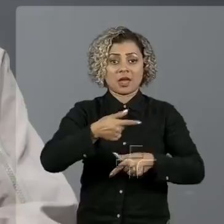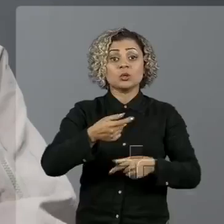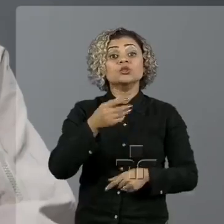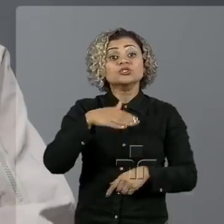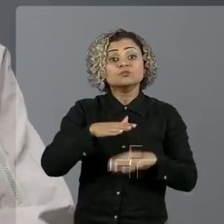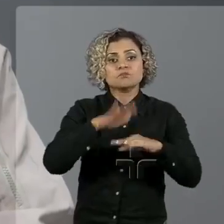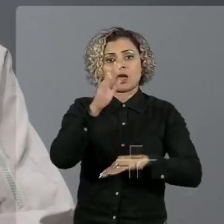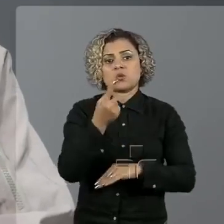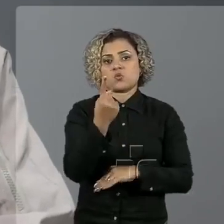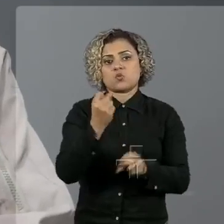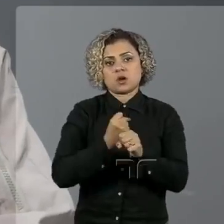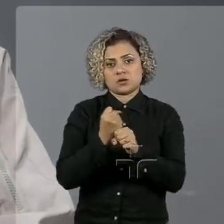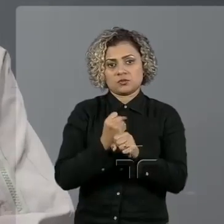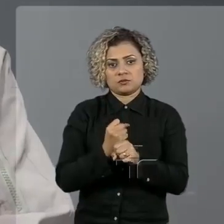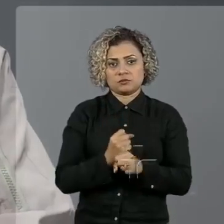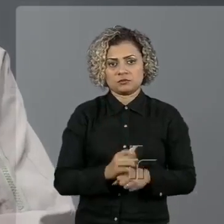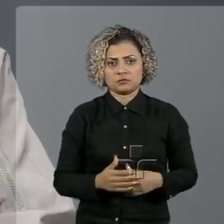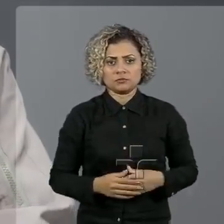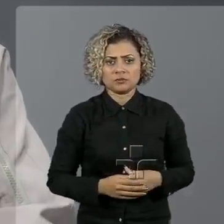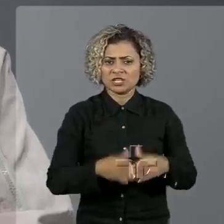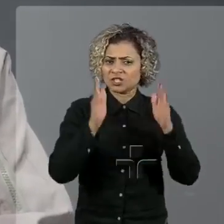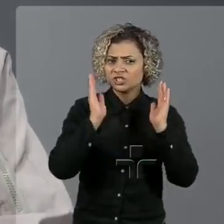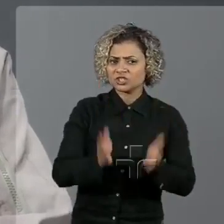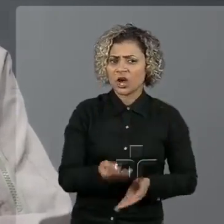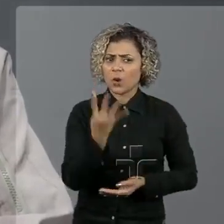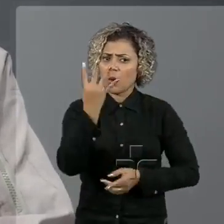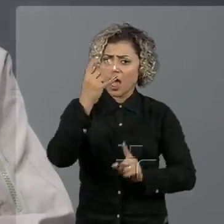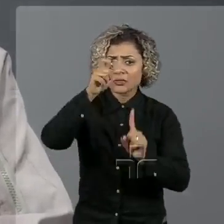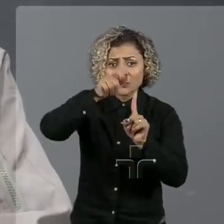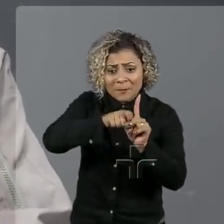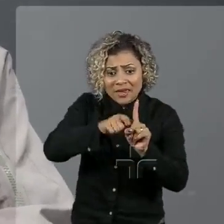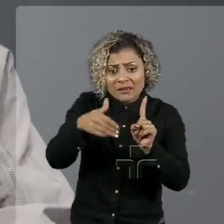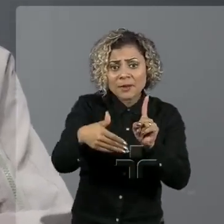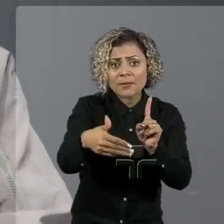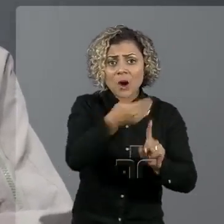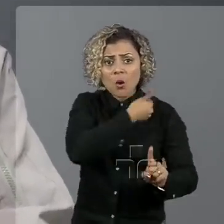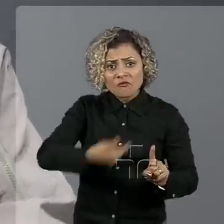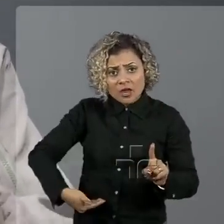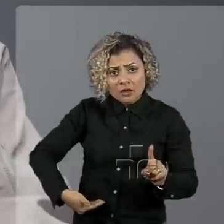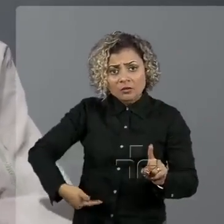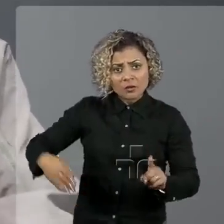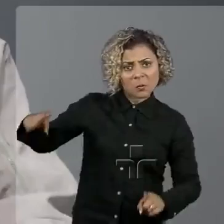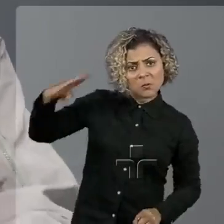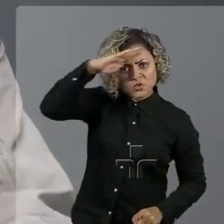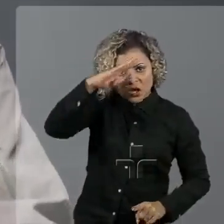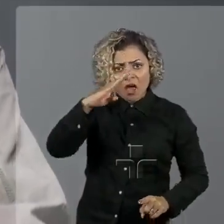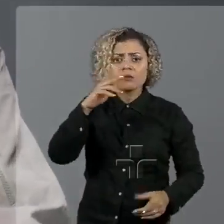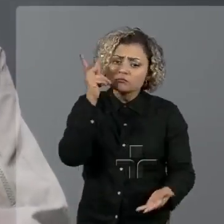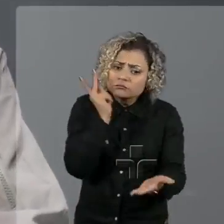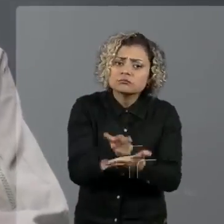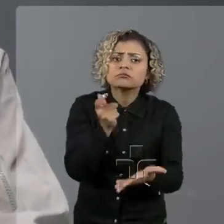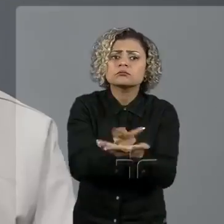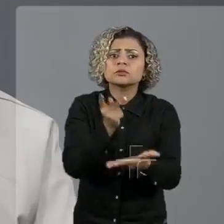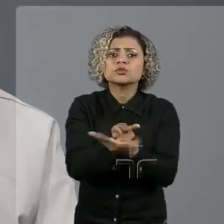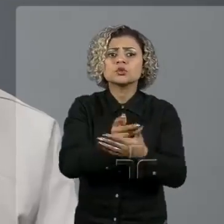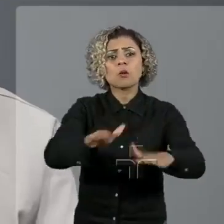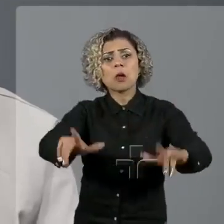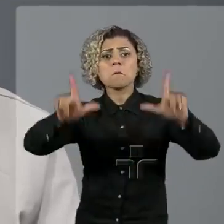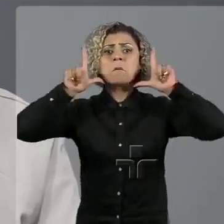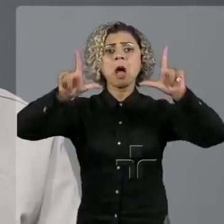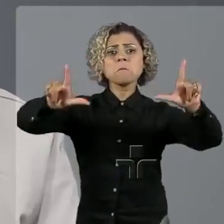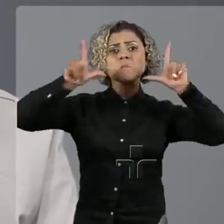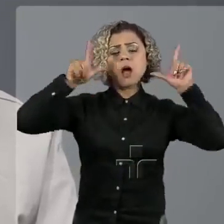ano. Passados pouco mais de 4 meses de governo, Bolsonaro ainda não desceu do palanque.